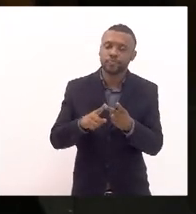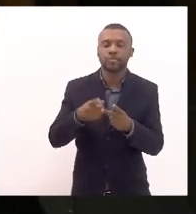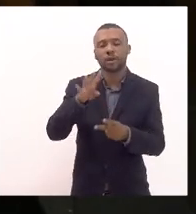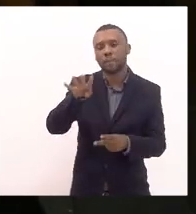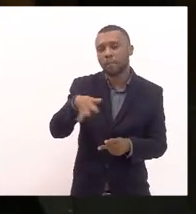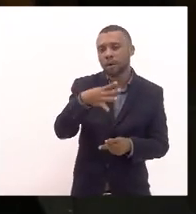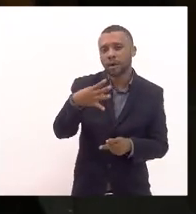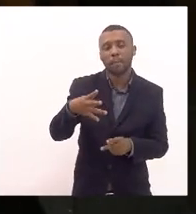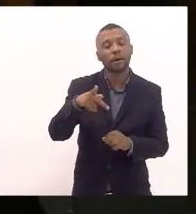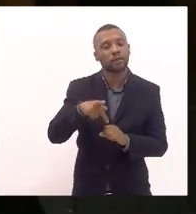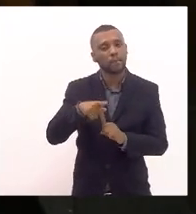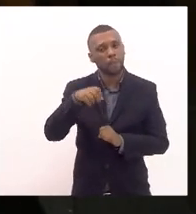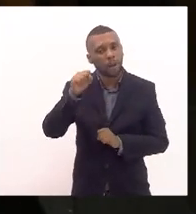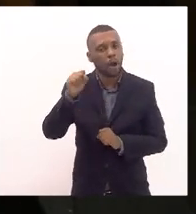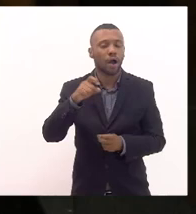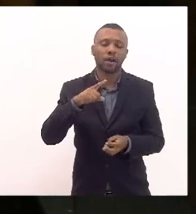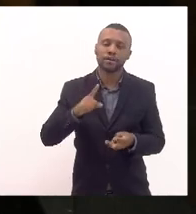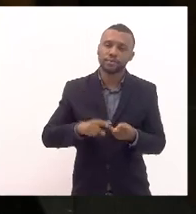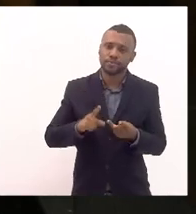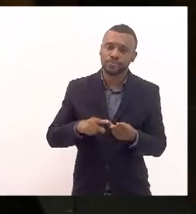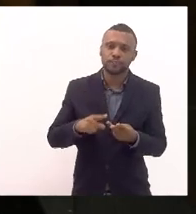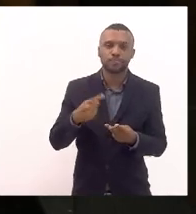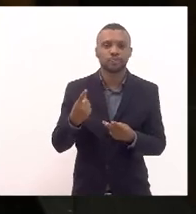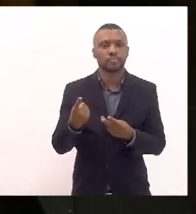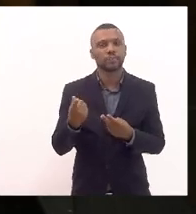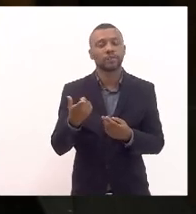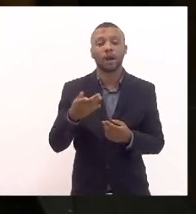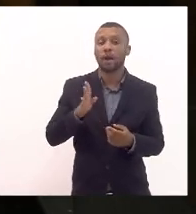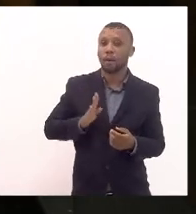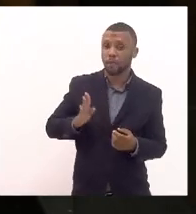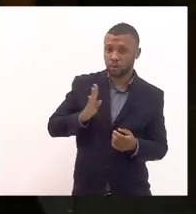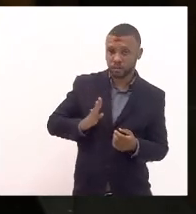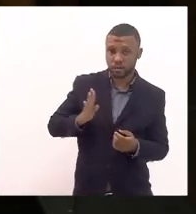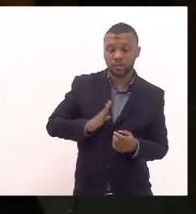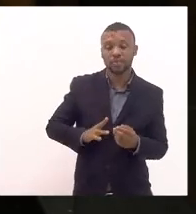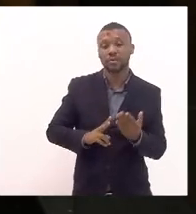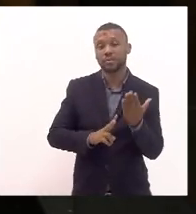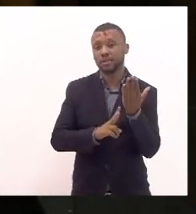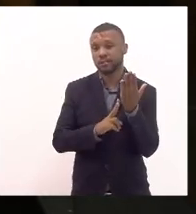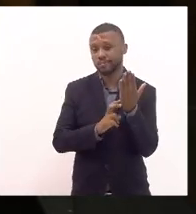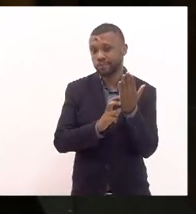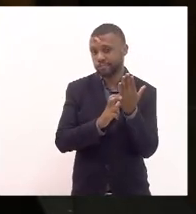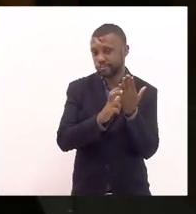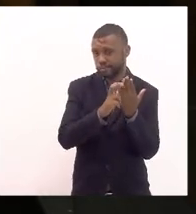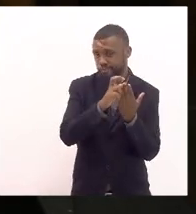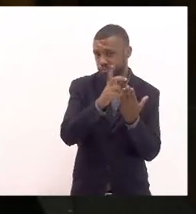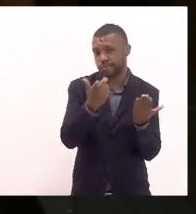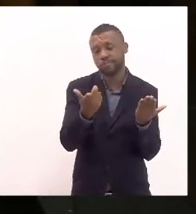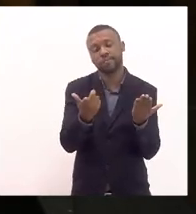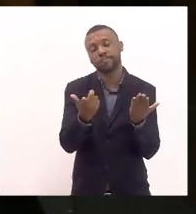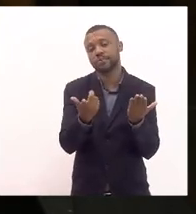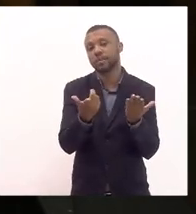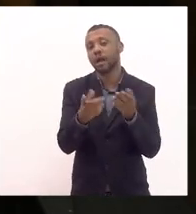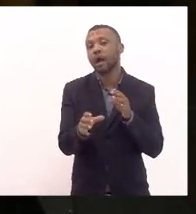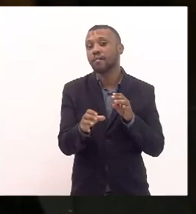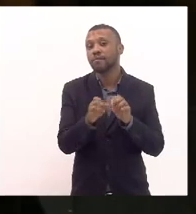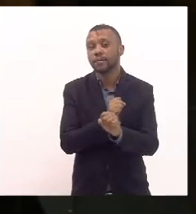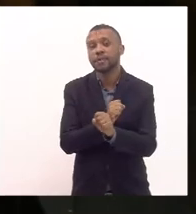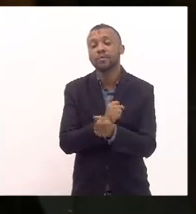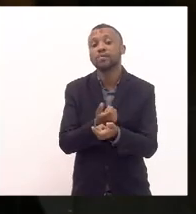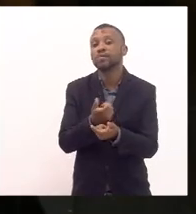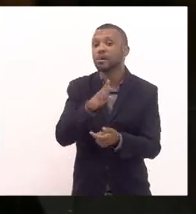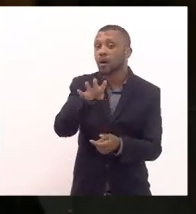o programa de pós-graduação estamos falando de bolsista de iniciação científica estamos falando da formação de